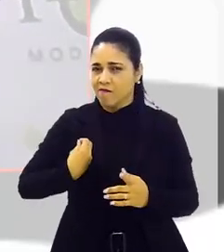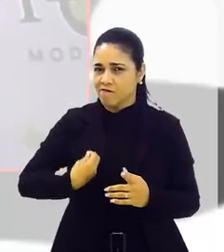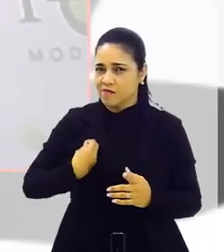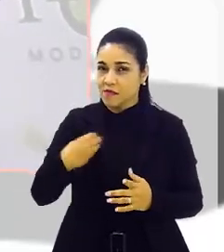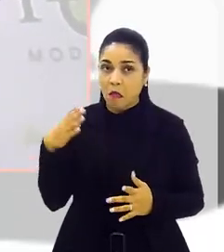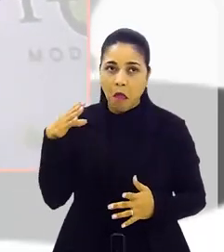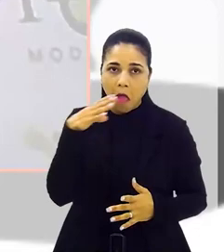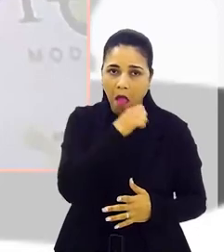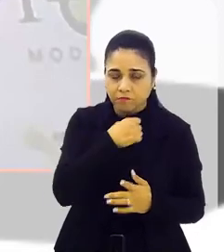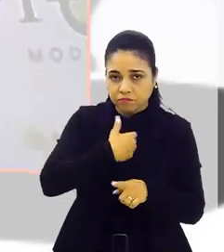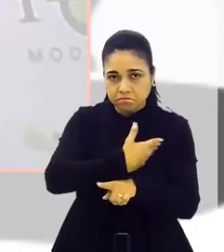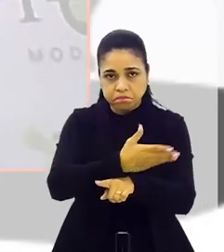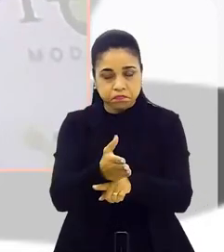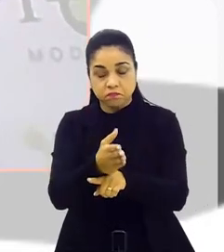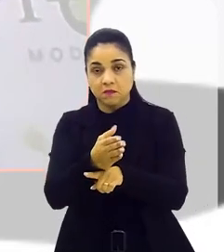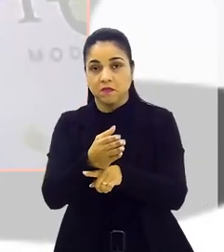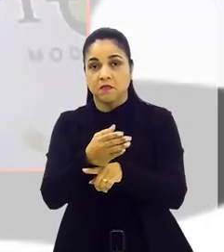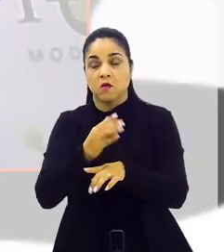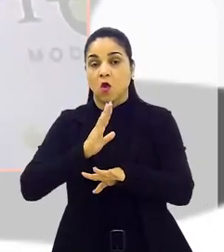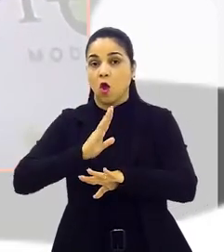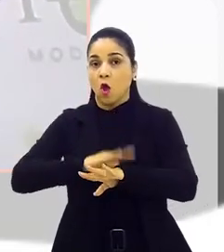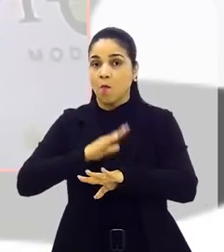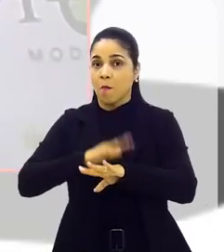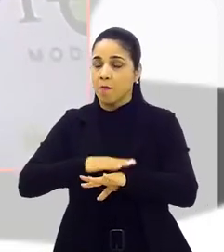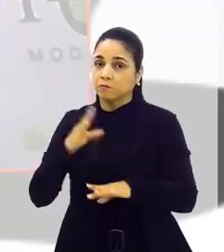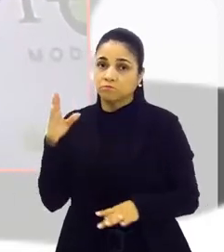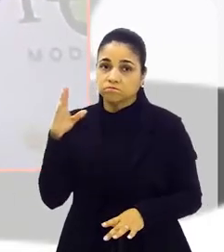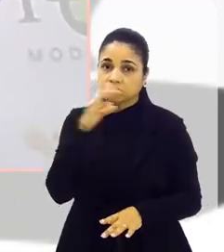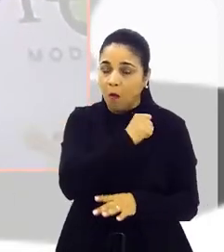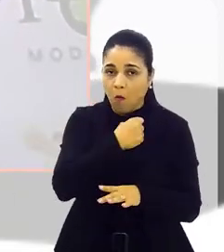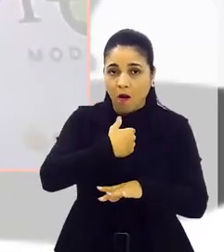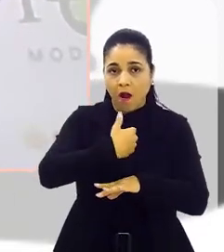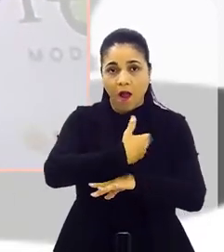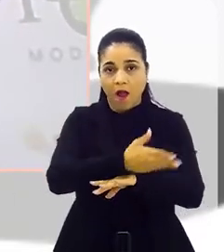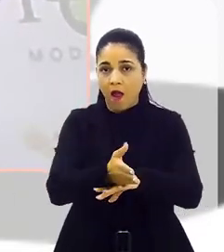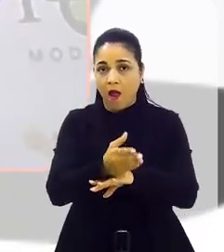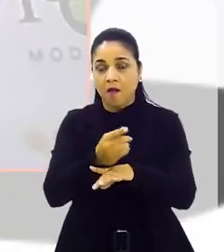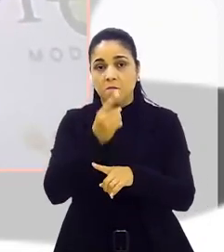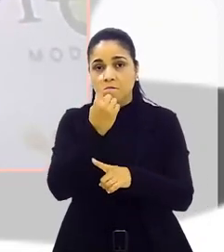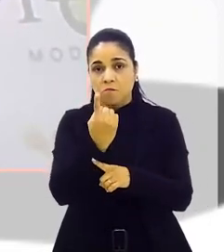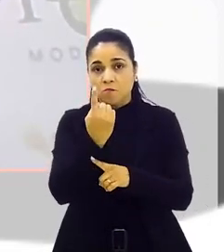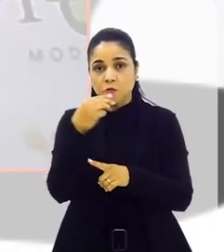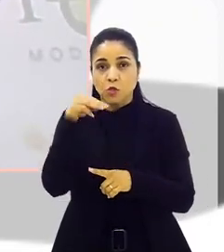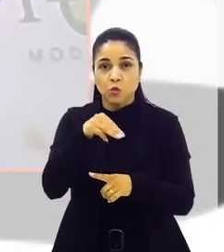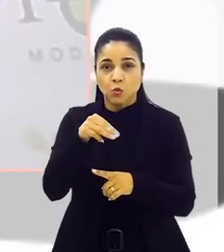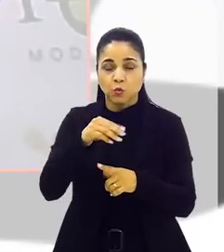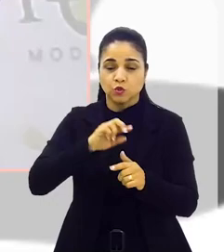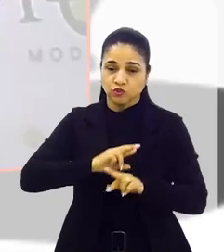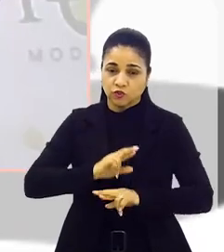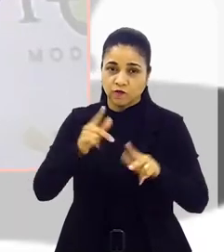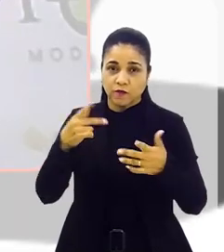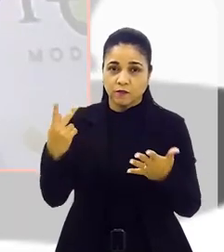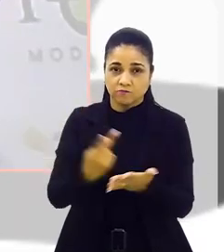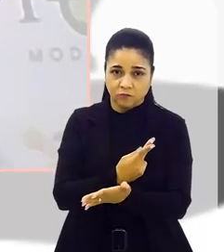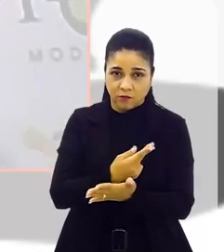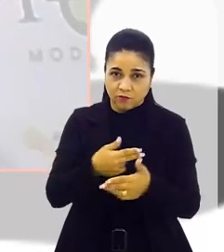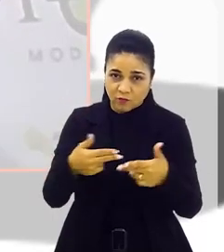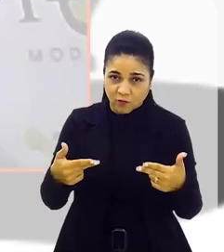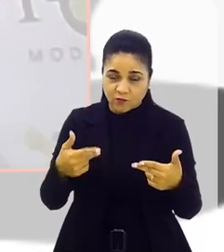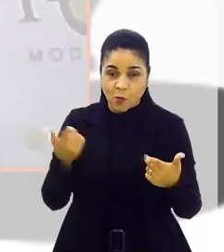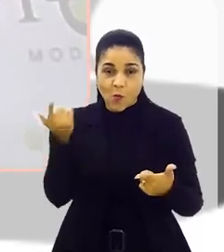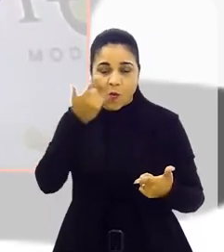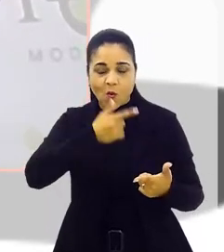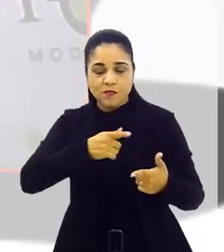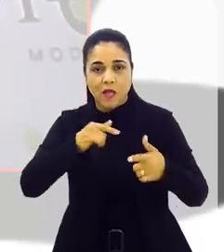corrida, as coisas são tão doidas, o momento é tão rápido, cada minuto acontece uma coisa diferente. E quando a